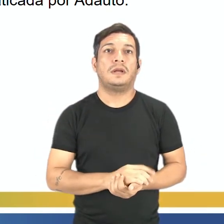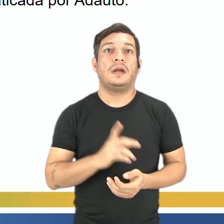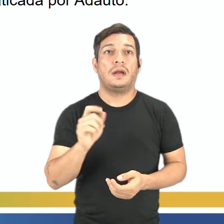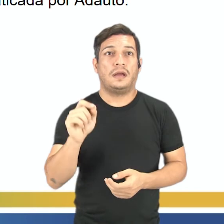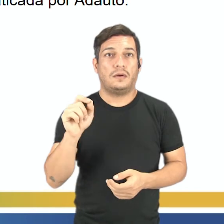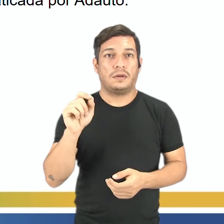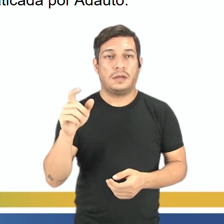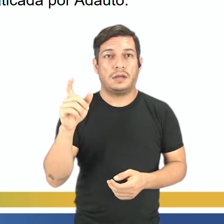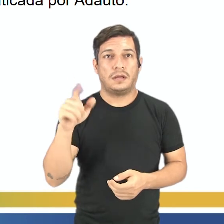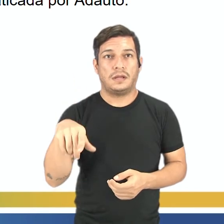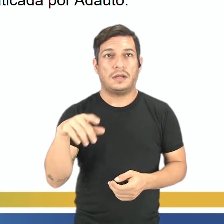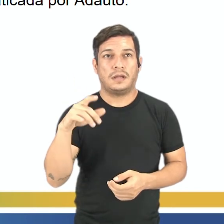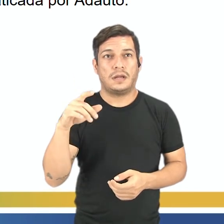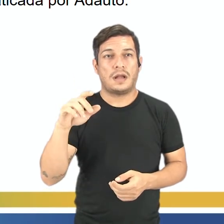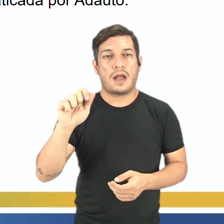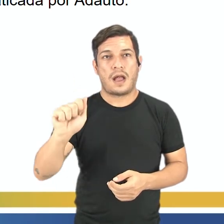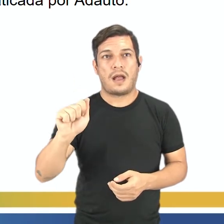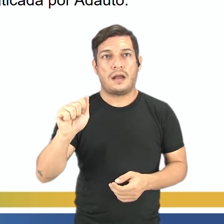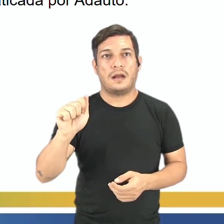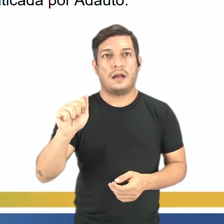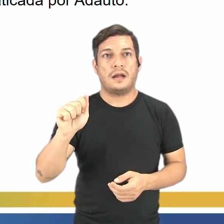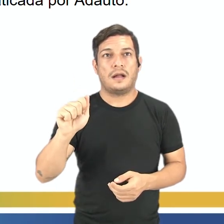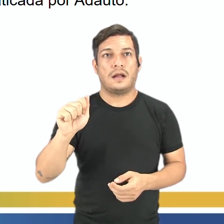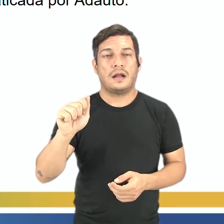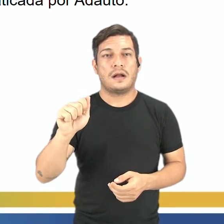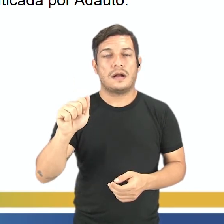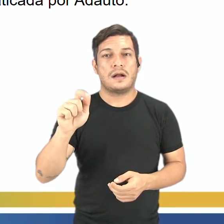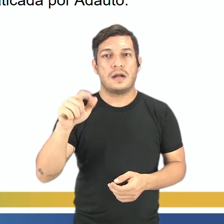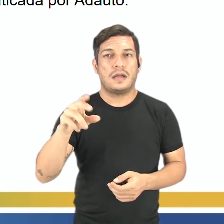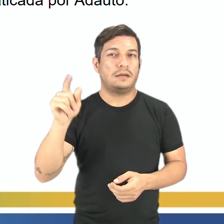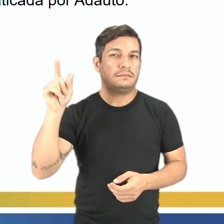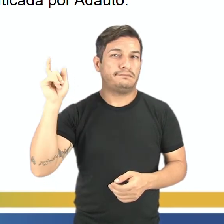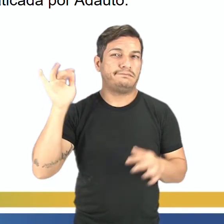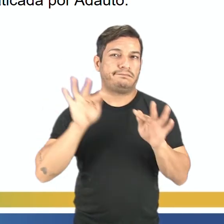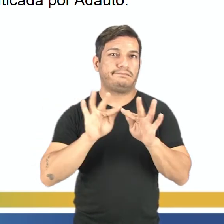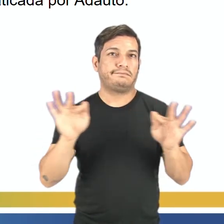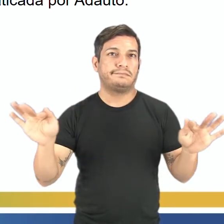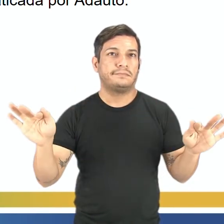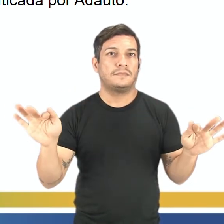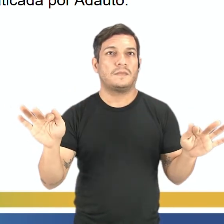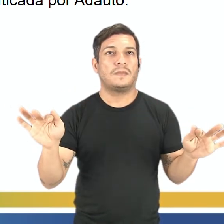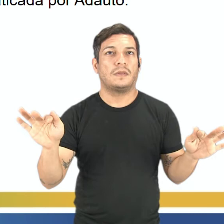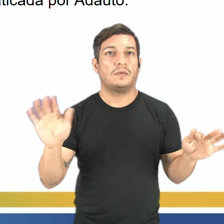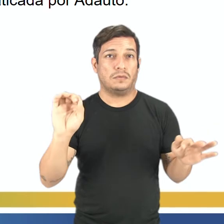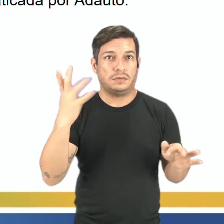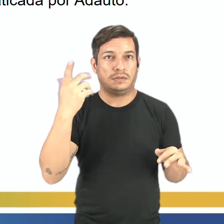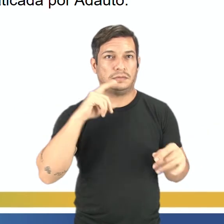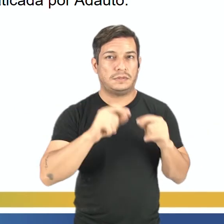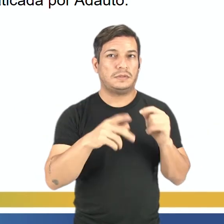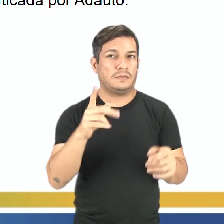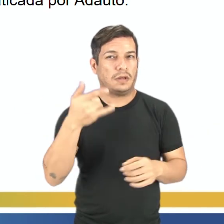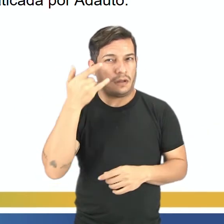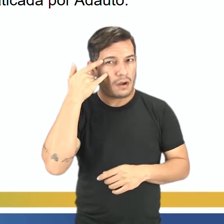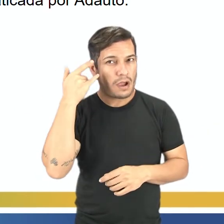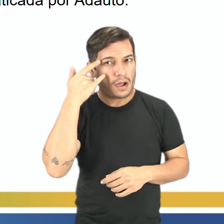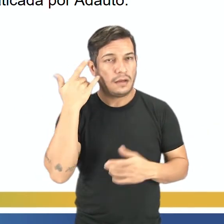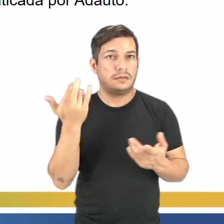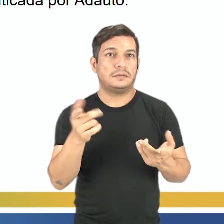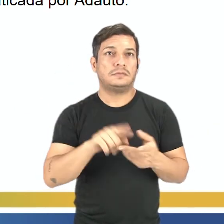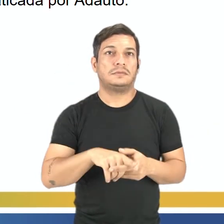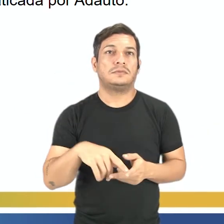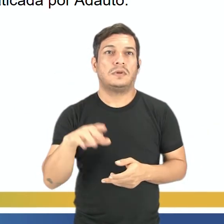Adalto. A ocasião faz o ladrão. Essa frase, a ocasião faz o ladrão, ela é tão antiga, tão bonita e